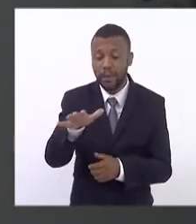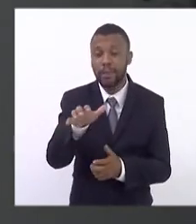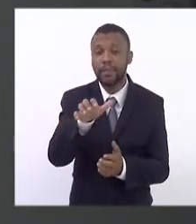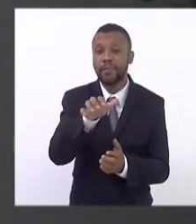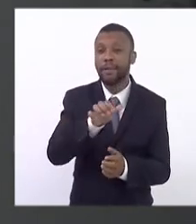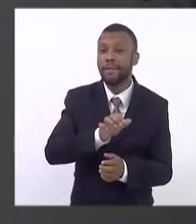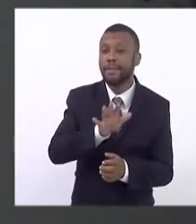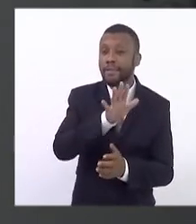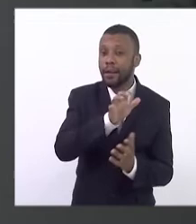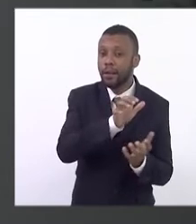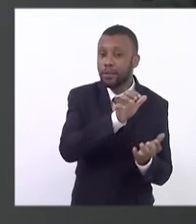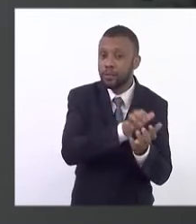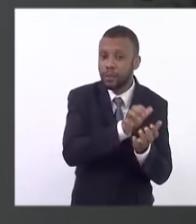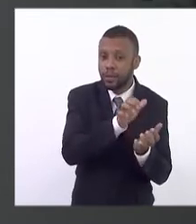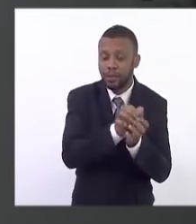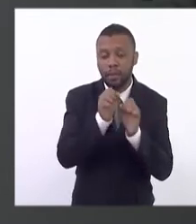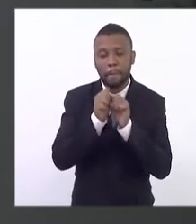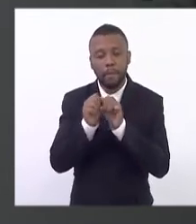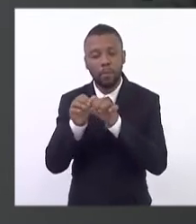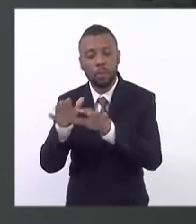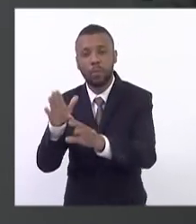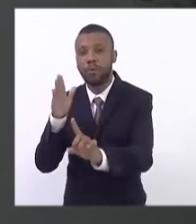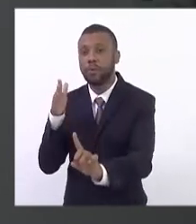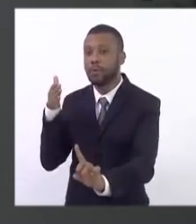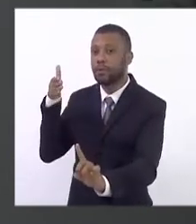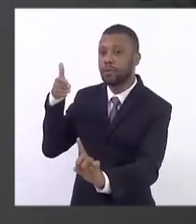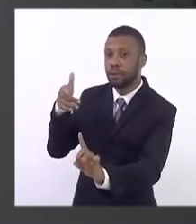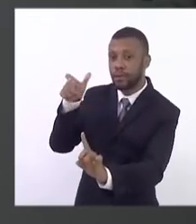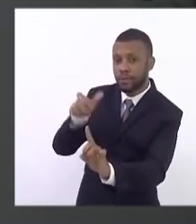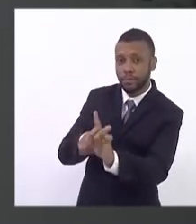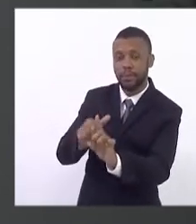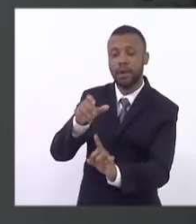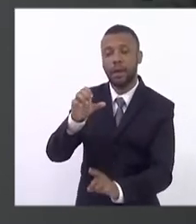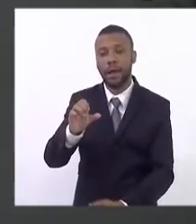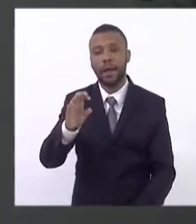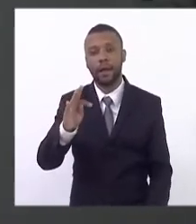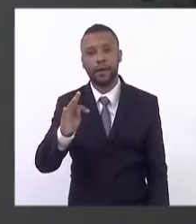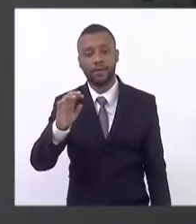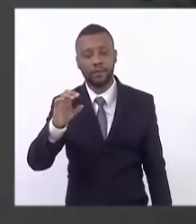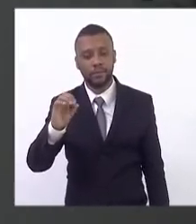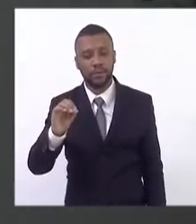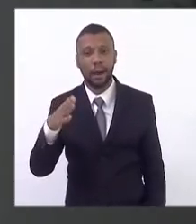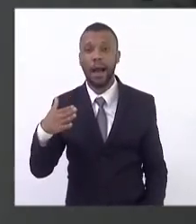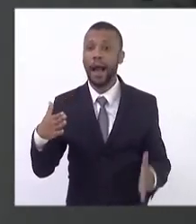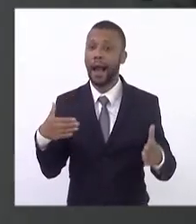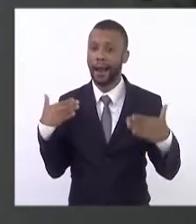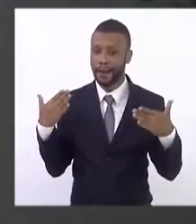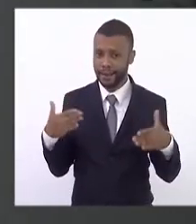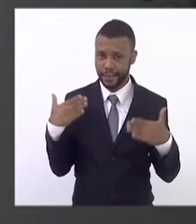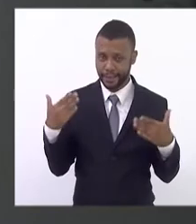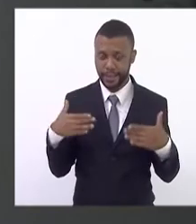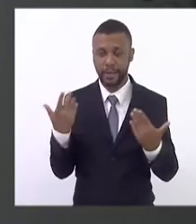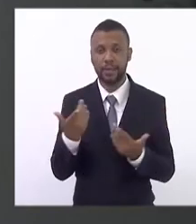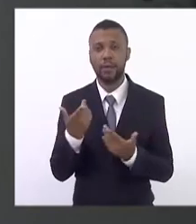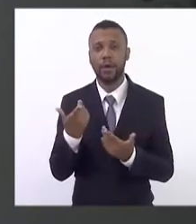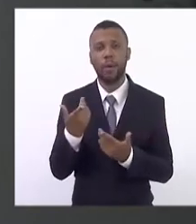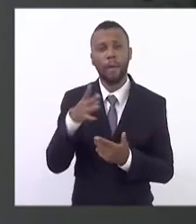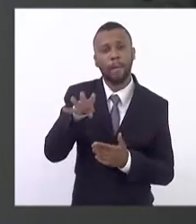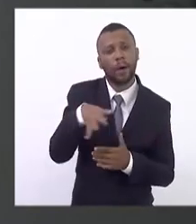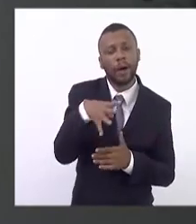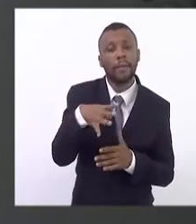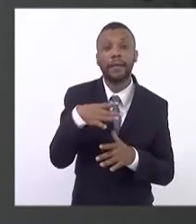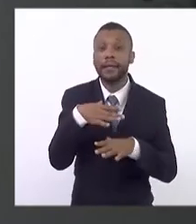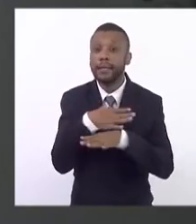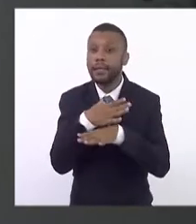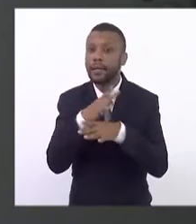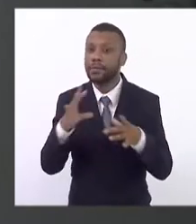seja direcionado diretamente para Ete Alegria. Com o programa Cidade Integrada do governo,